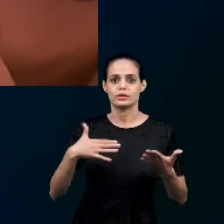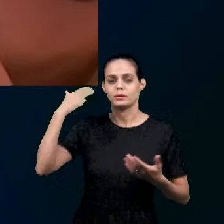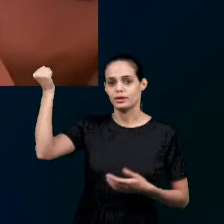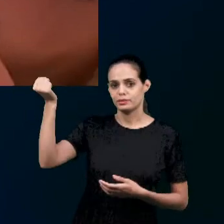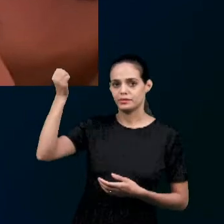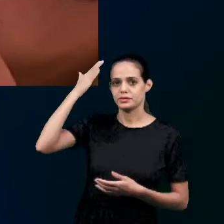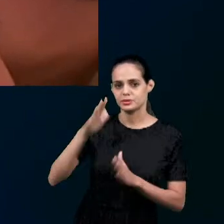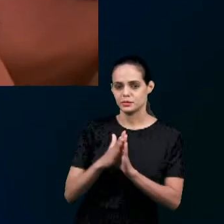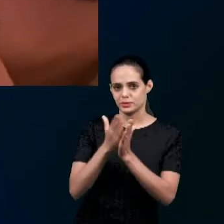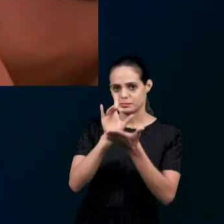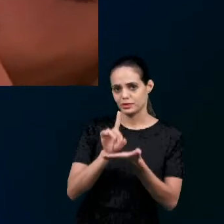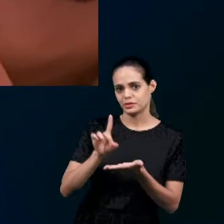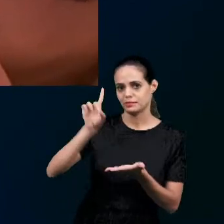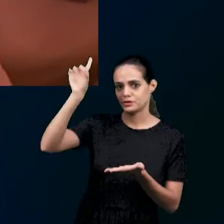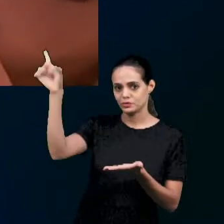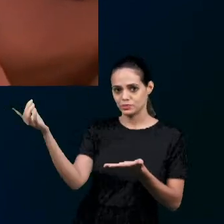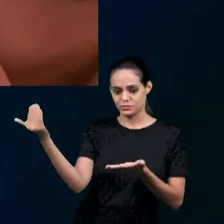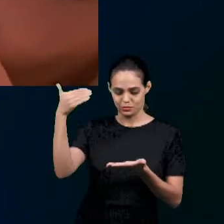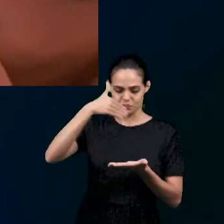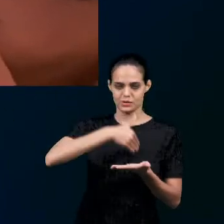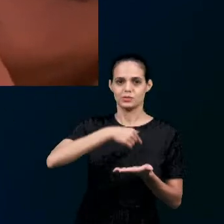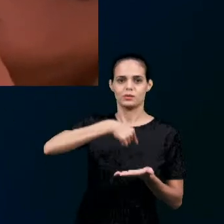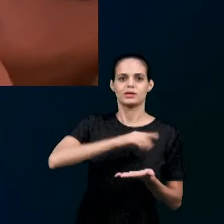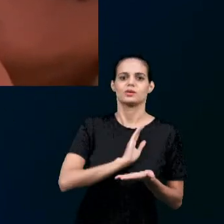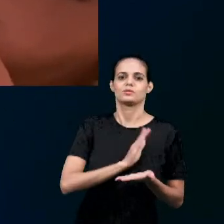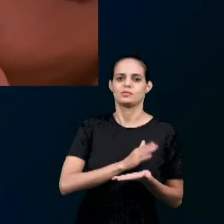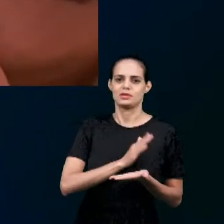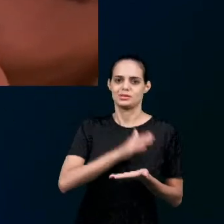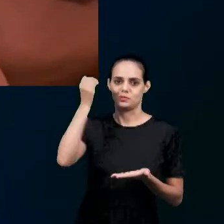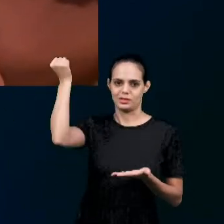e guardou no seu coração.